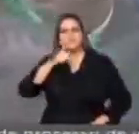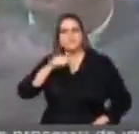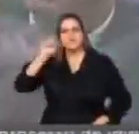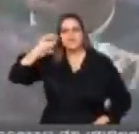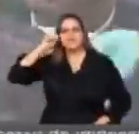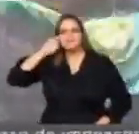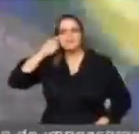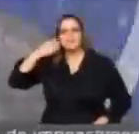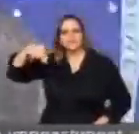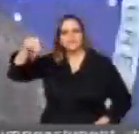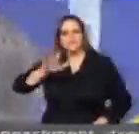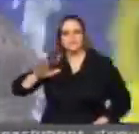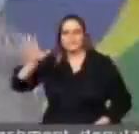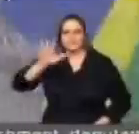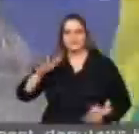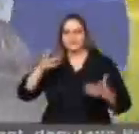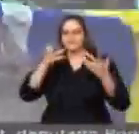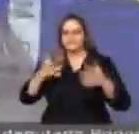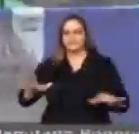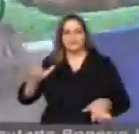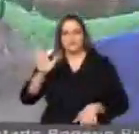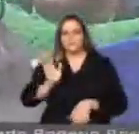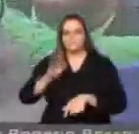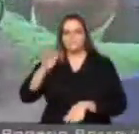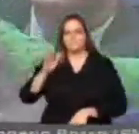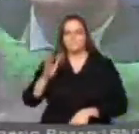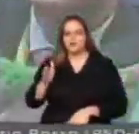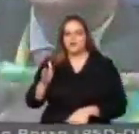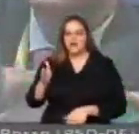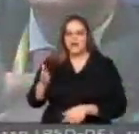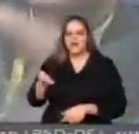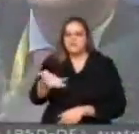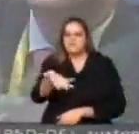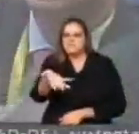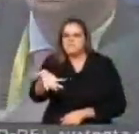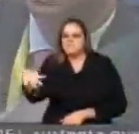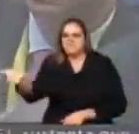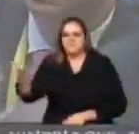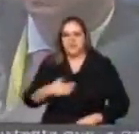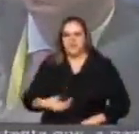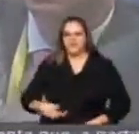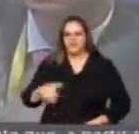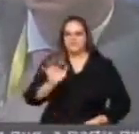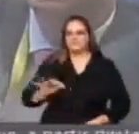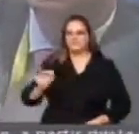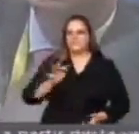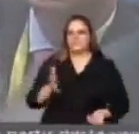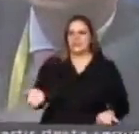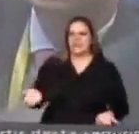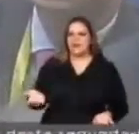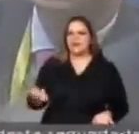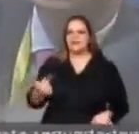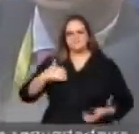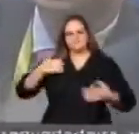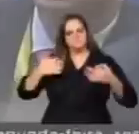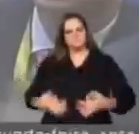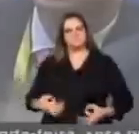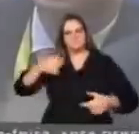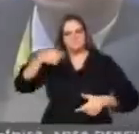nordestina, que não quer mais a migalha do governo federal, porque tem dignidade para trabalhar e para